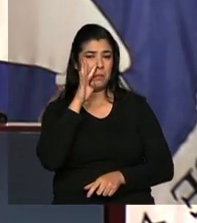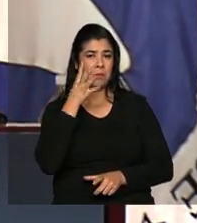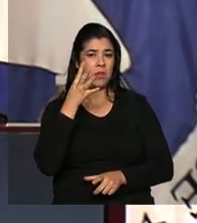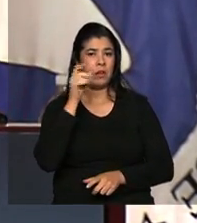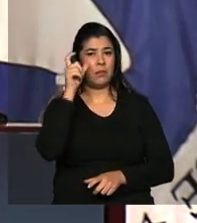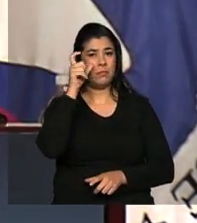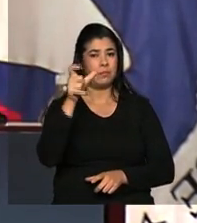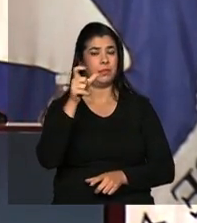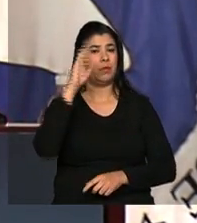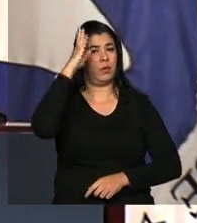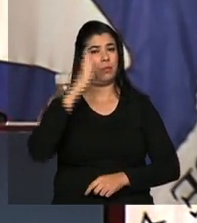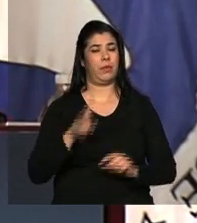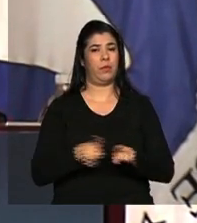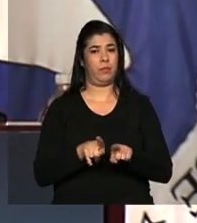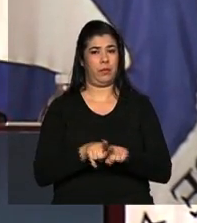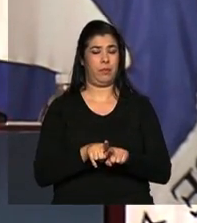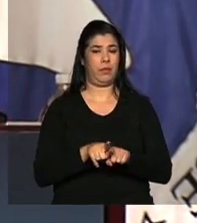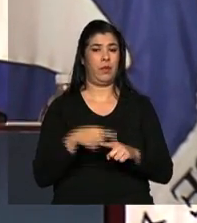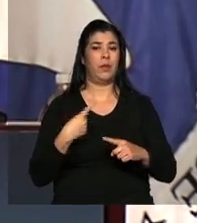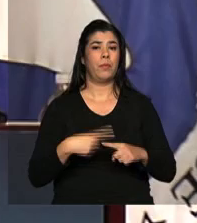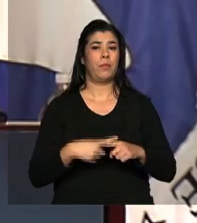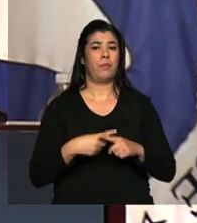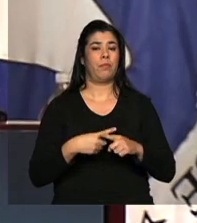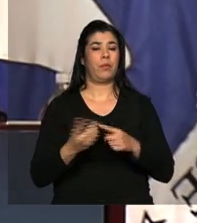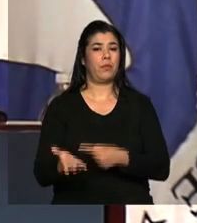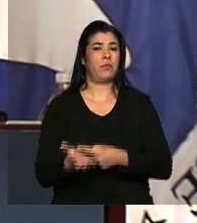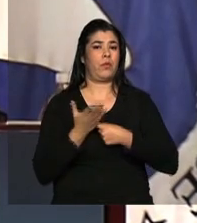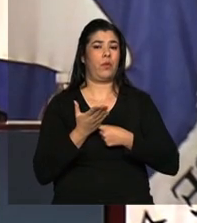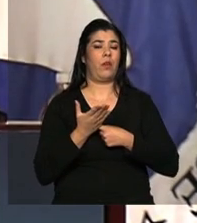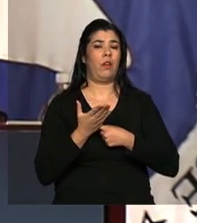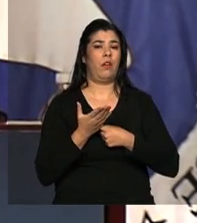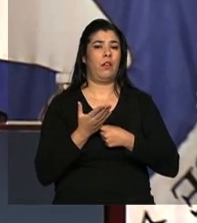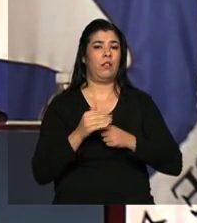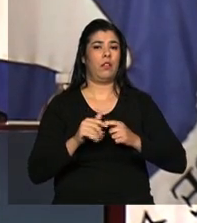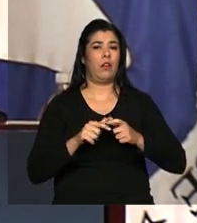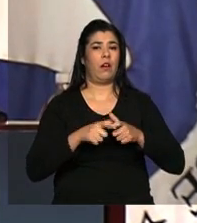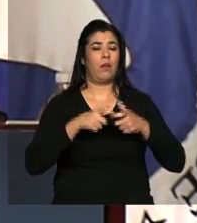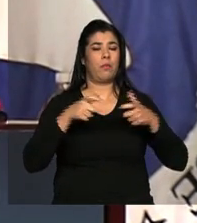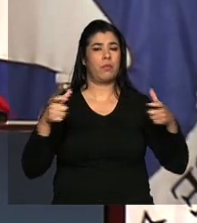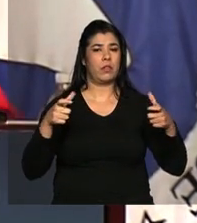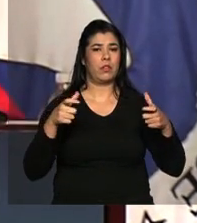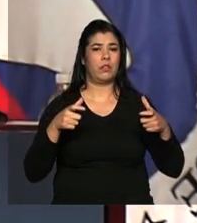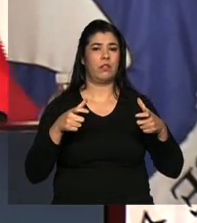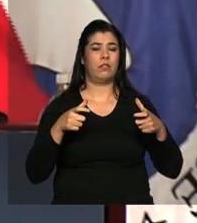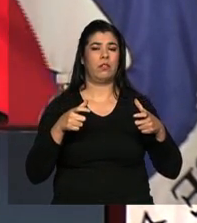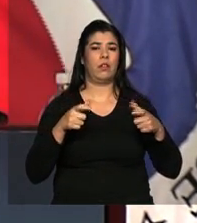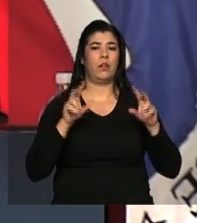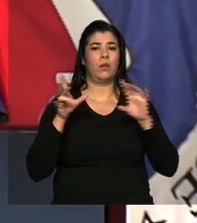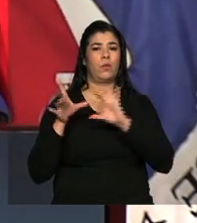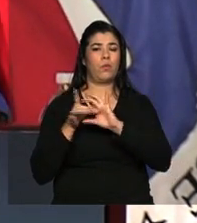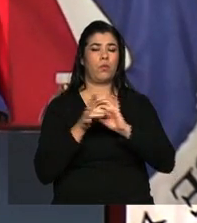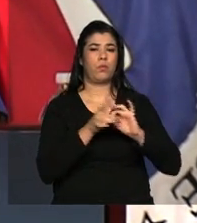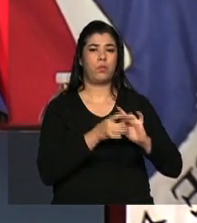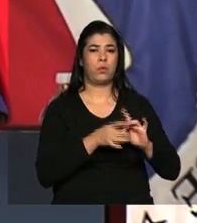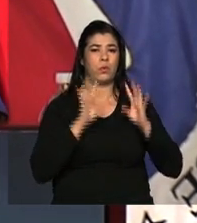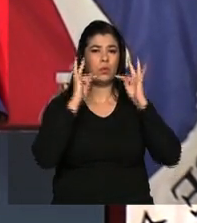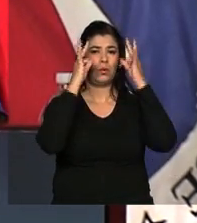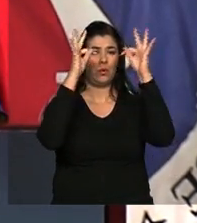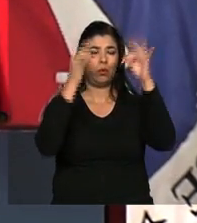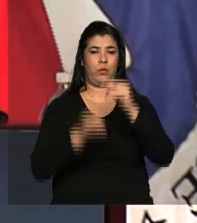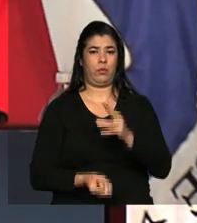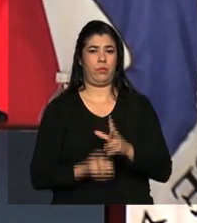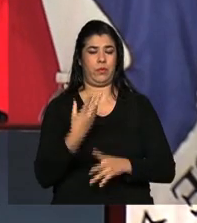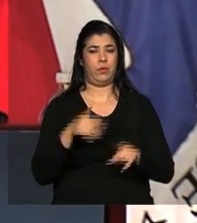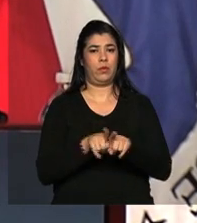permite, entre outras coisas, aumentar o conteúdo tecnológico de muitos dos nossos produtos,